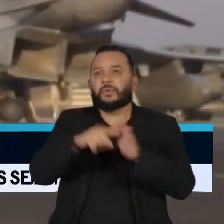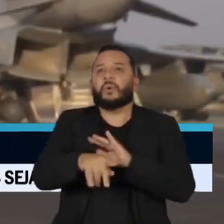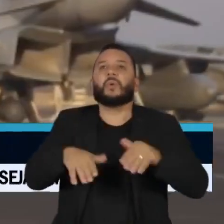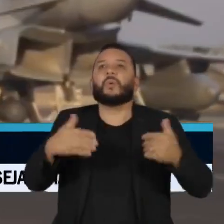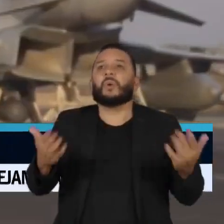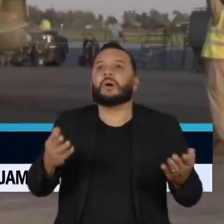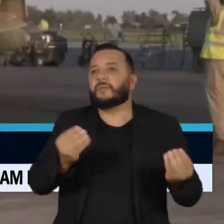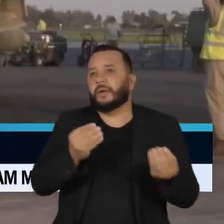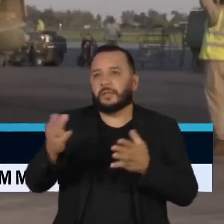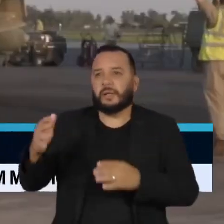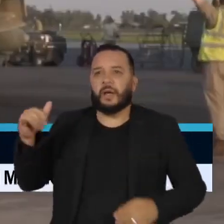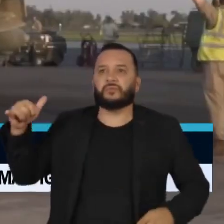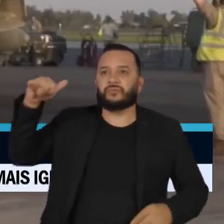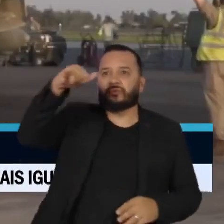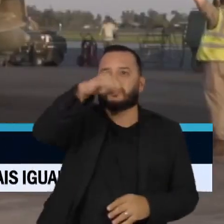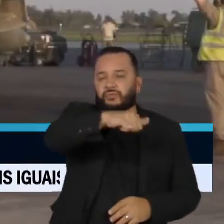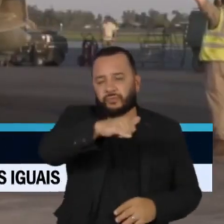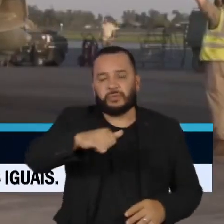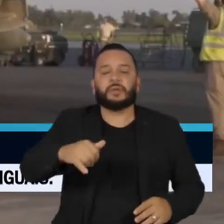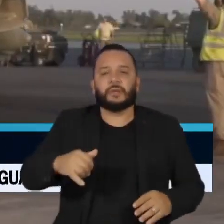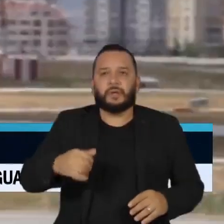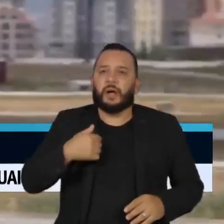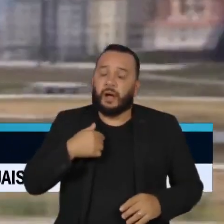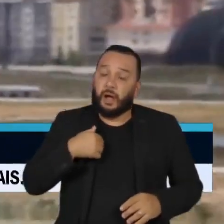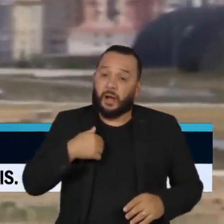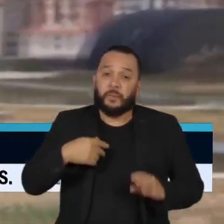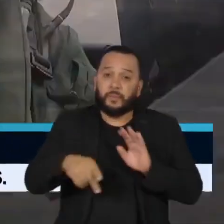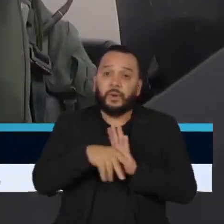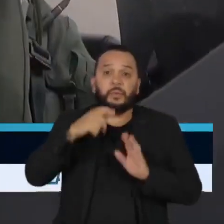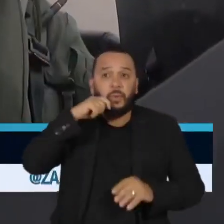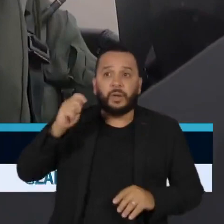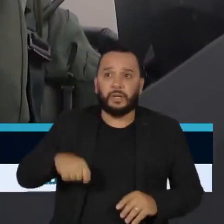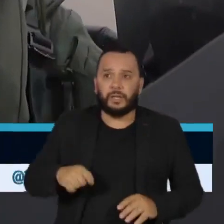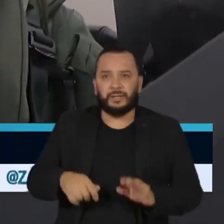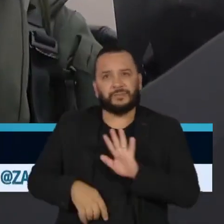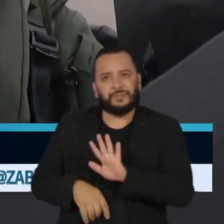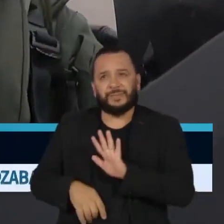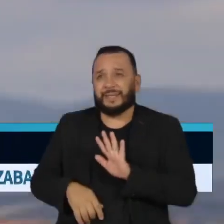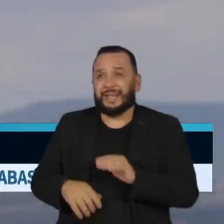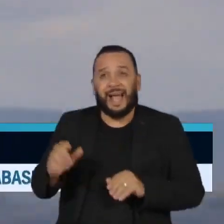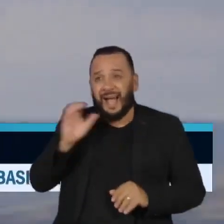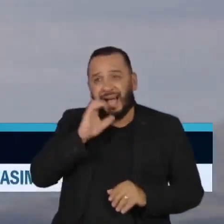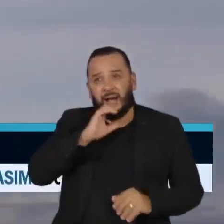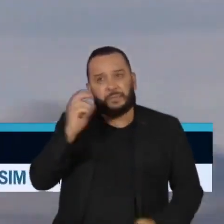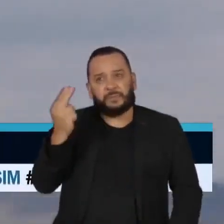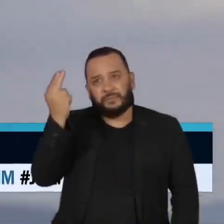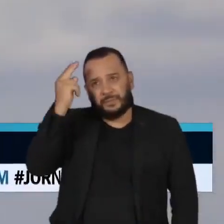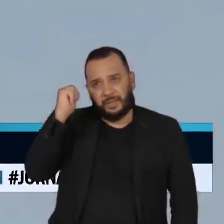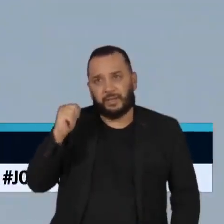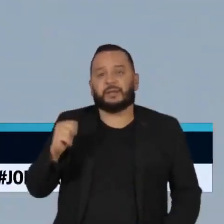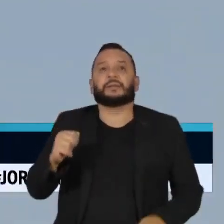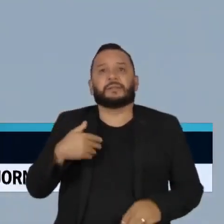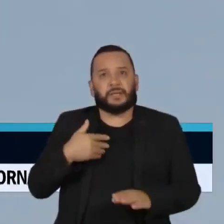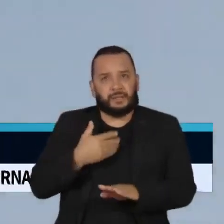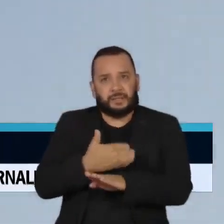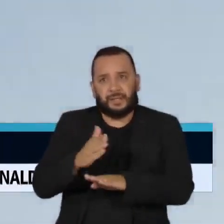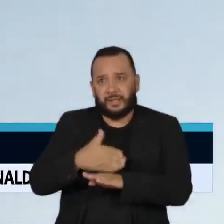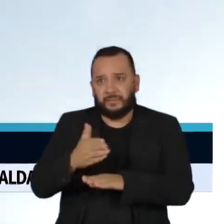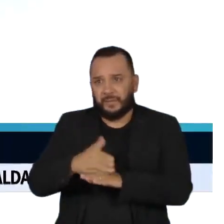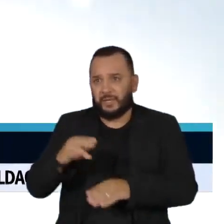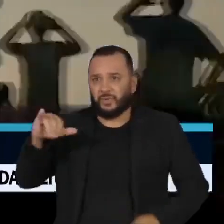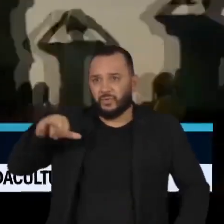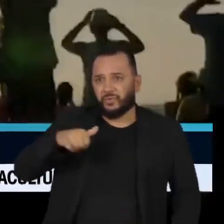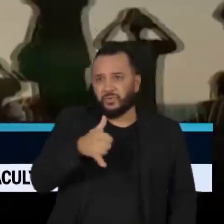jatos serão enviados à Ucrânia. Ele disse que, por questões práticas, não dá para ser tão ágil assim. Explicou que o treinamento para pilotar